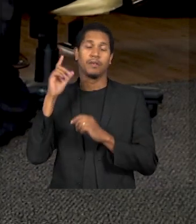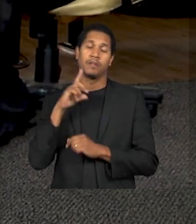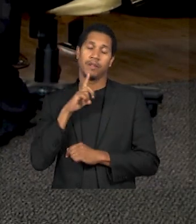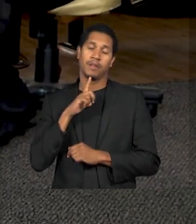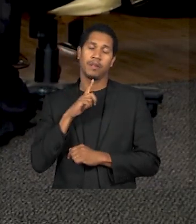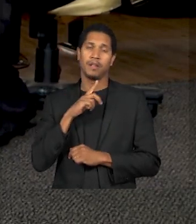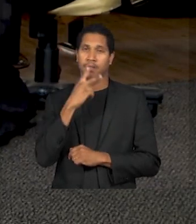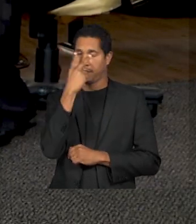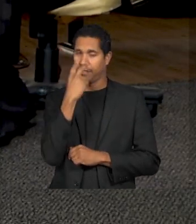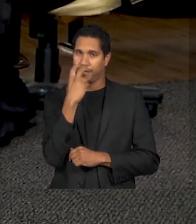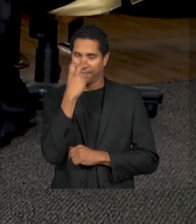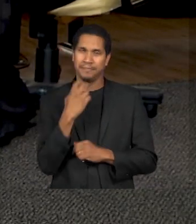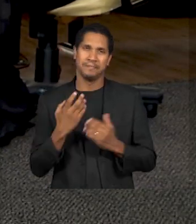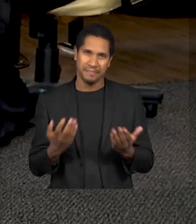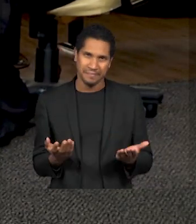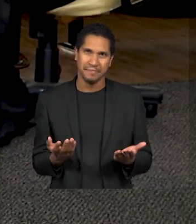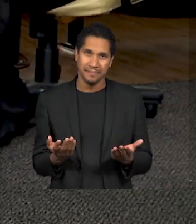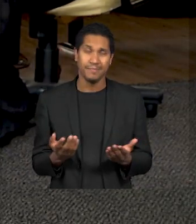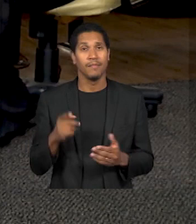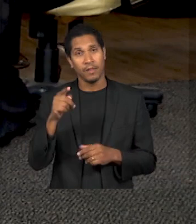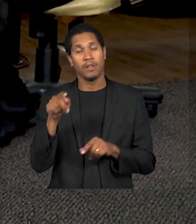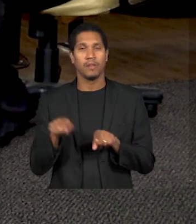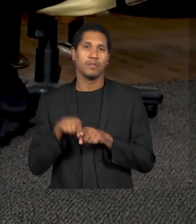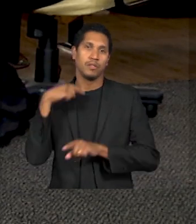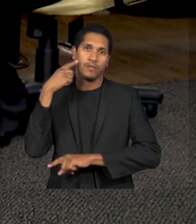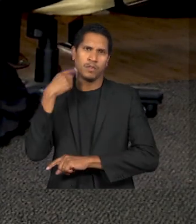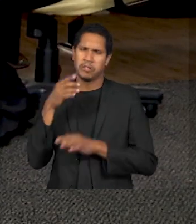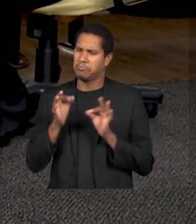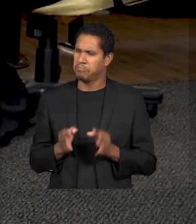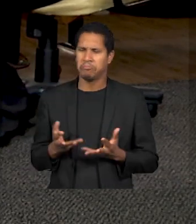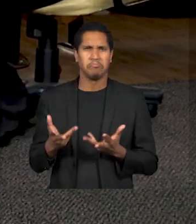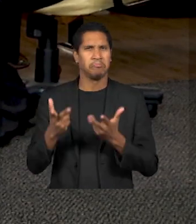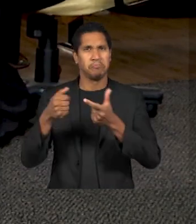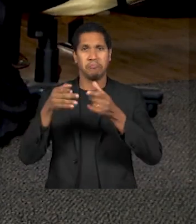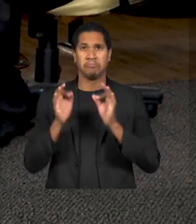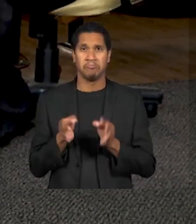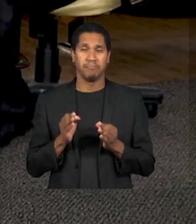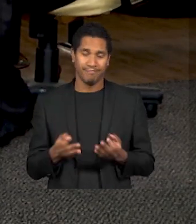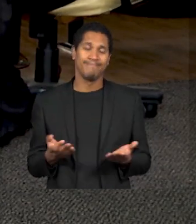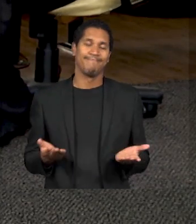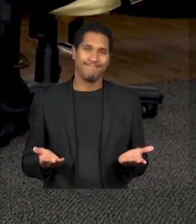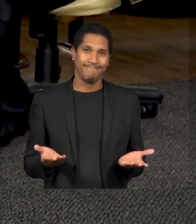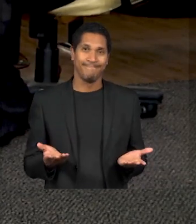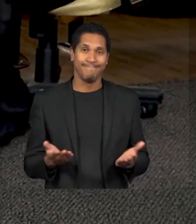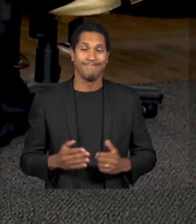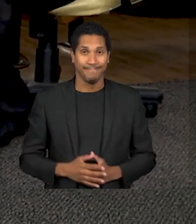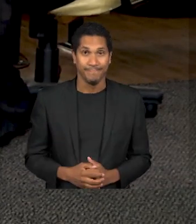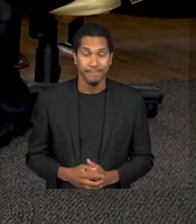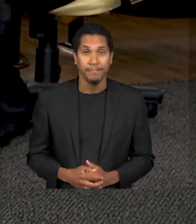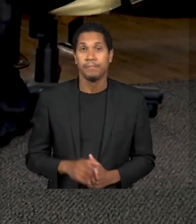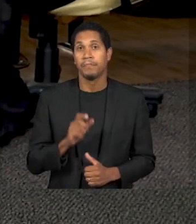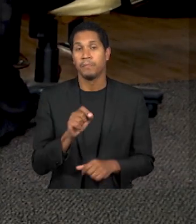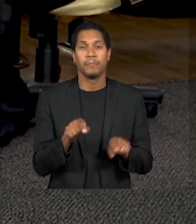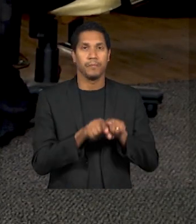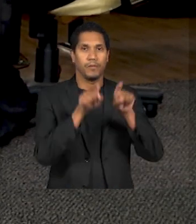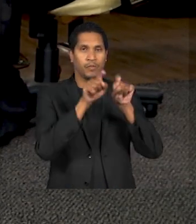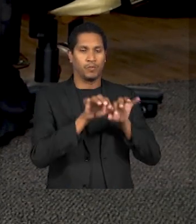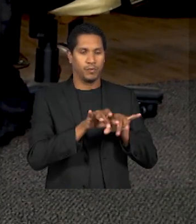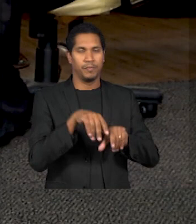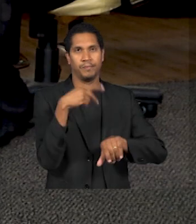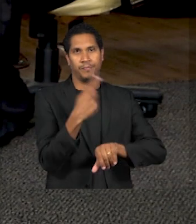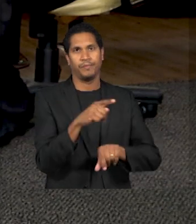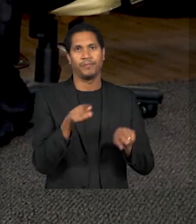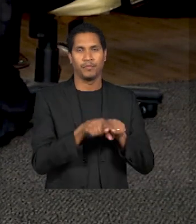visual, ele é cego. E é o nosso procurador, um excelente procurador, por sinal. Então, no computador dele, ele tem